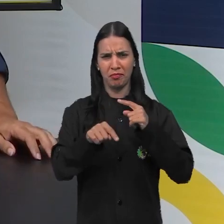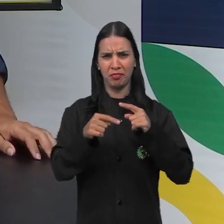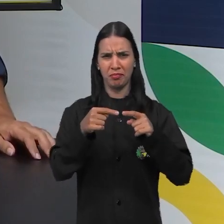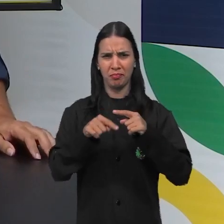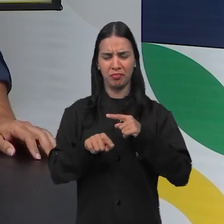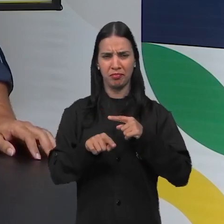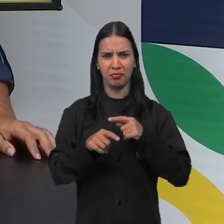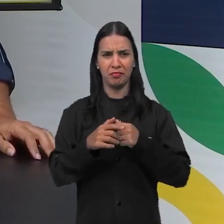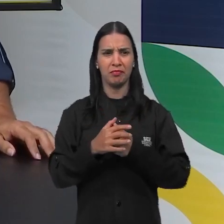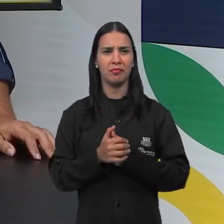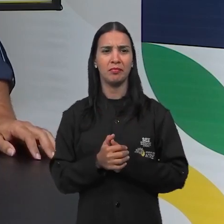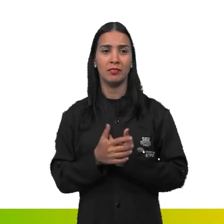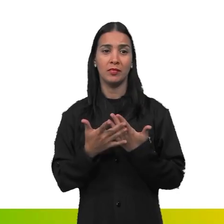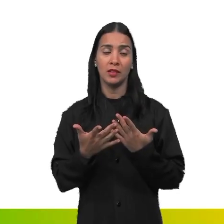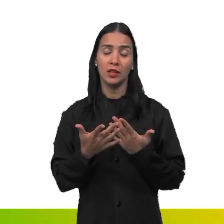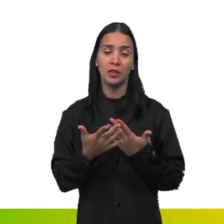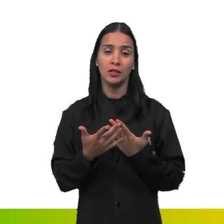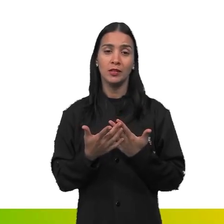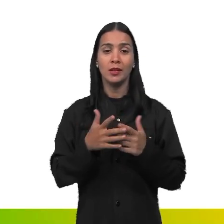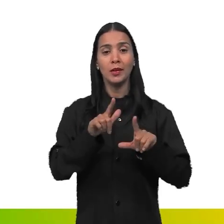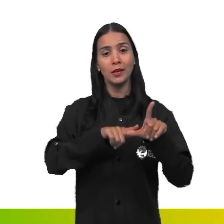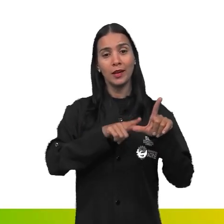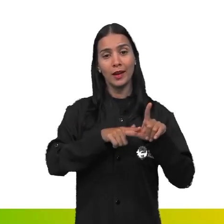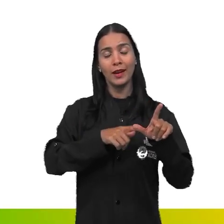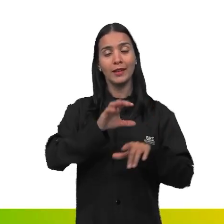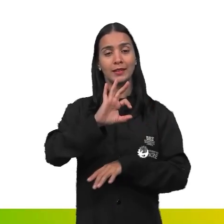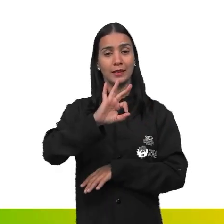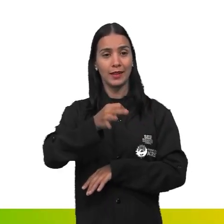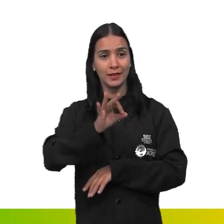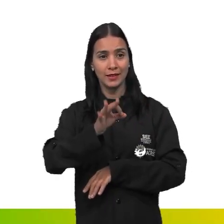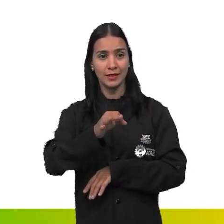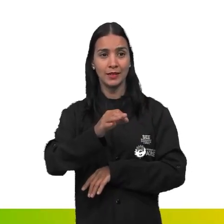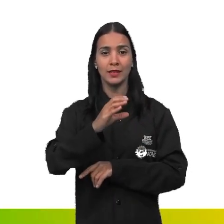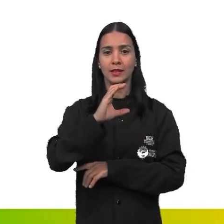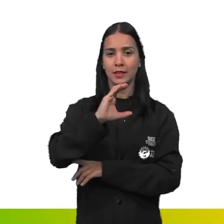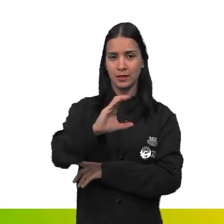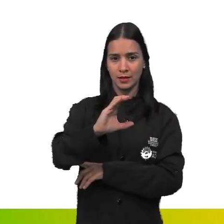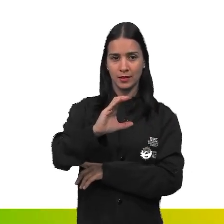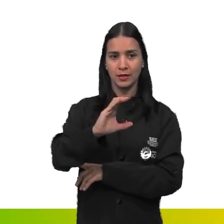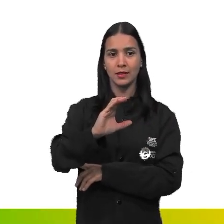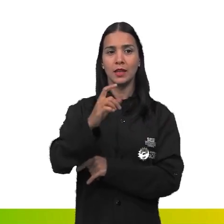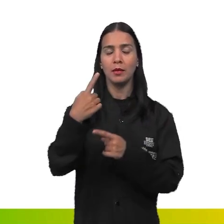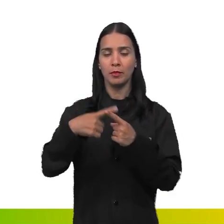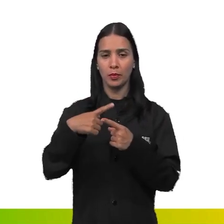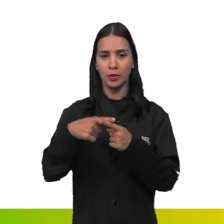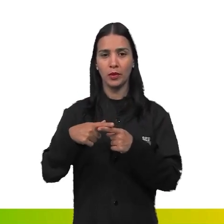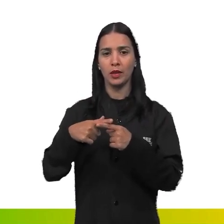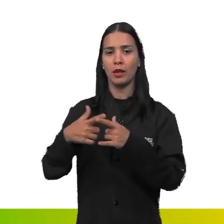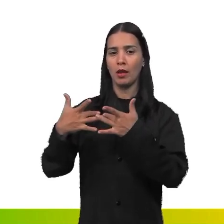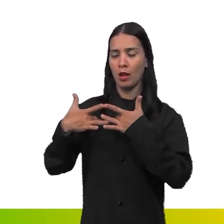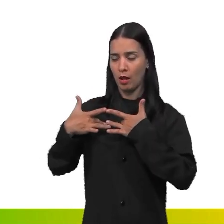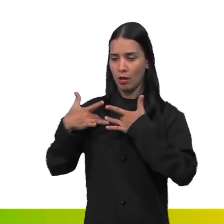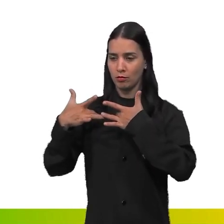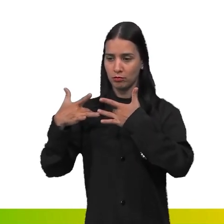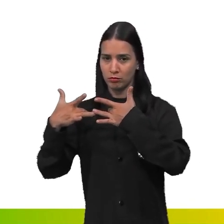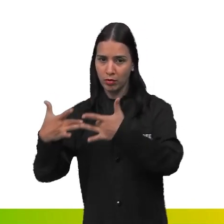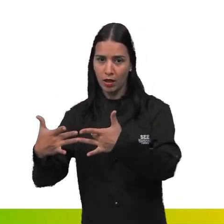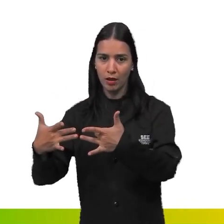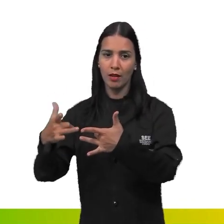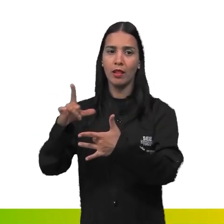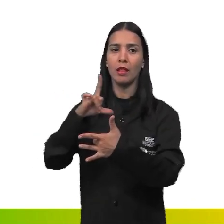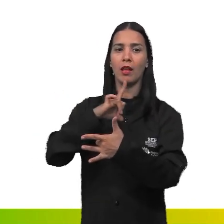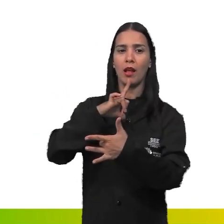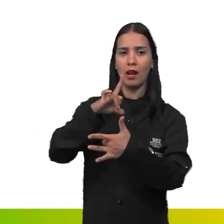tivesse visto. Gabarito na tela. Alternativa C, o fair play está ligado a atitudes de honestidade, respeito e